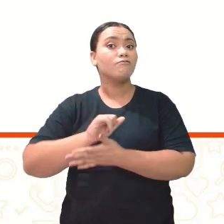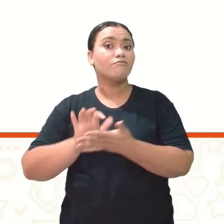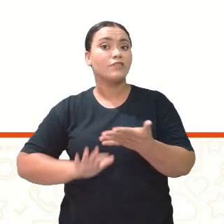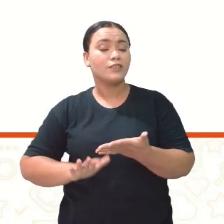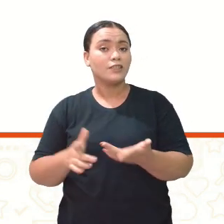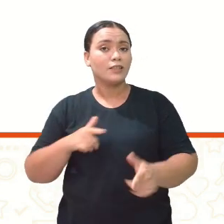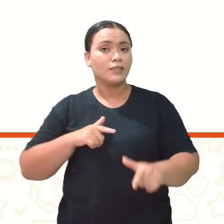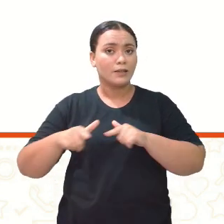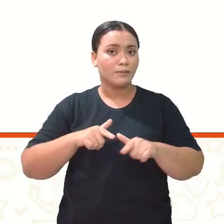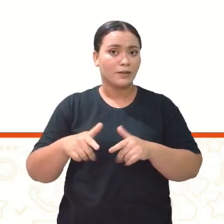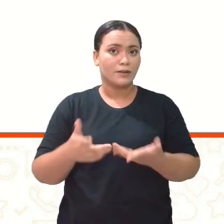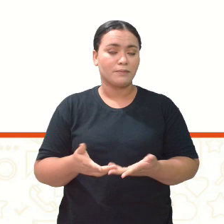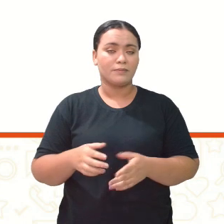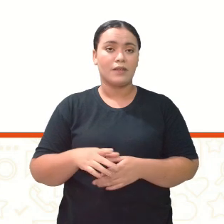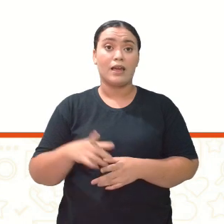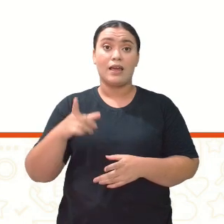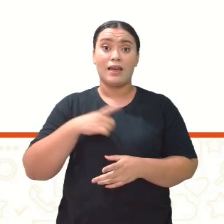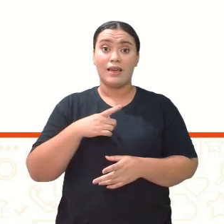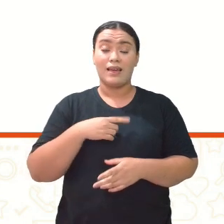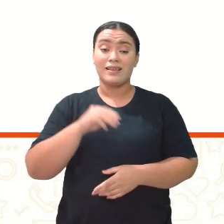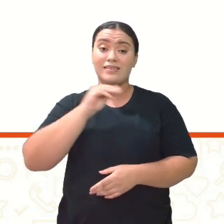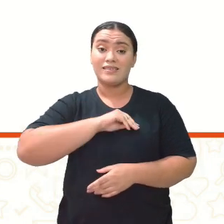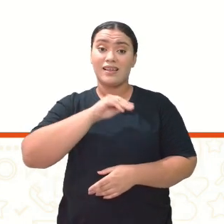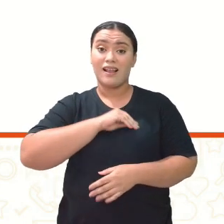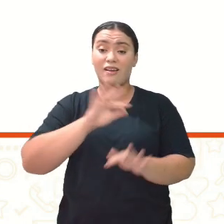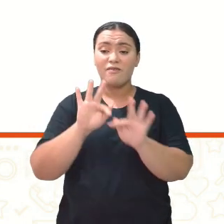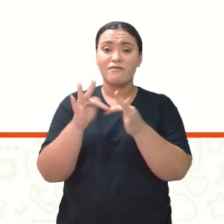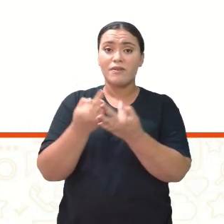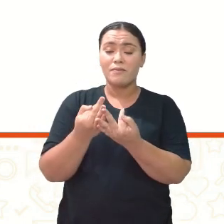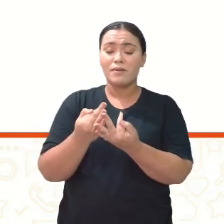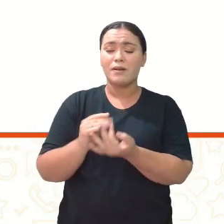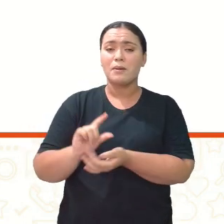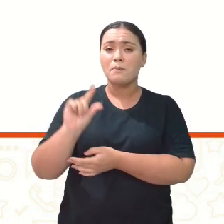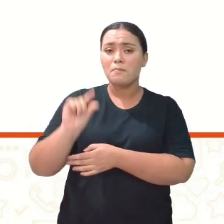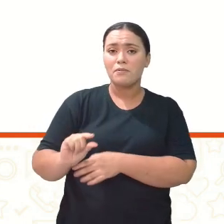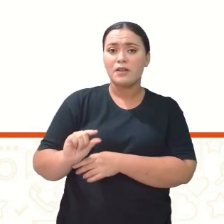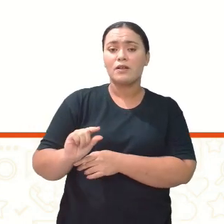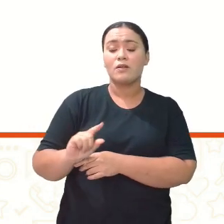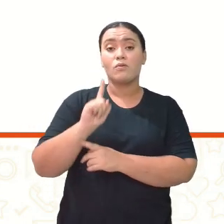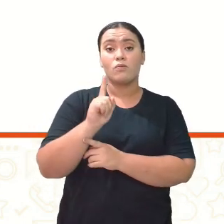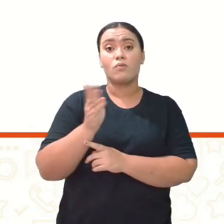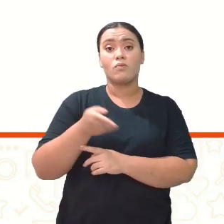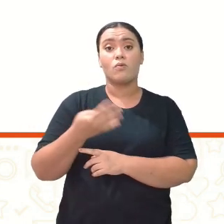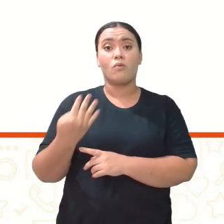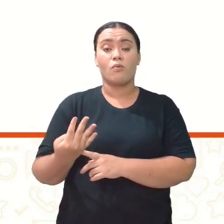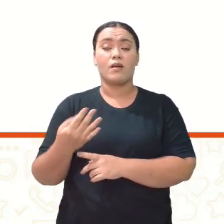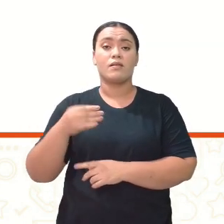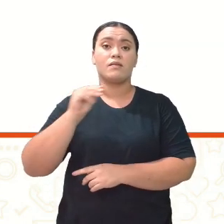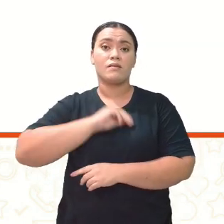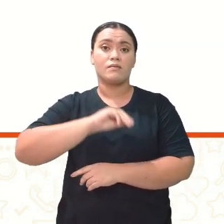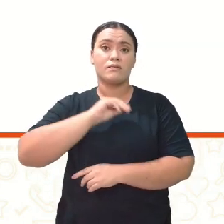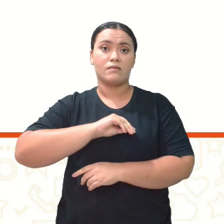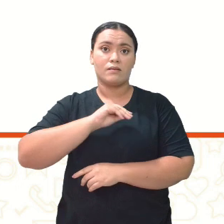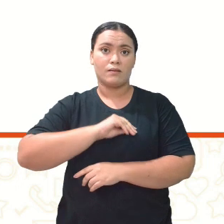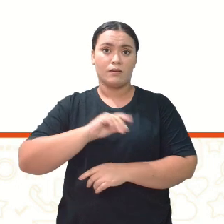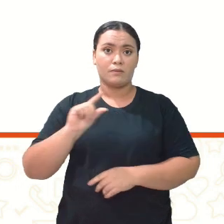que tem a renda per capita familiar inferior ou igual a 1/4 do salário mínimo.